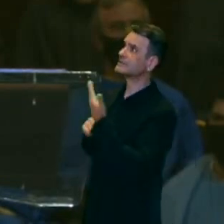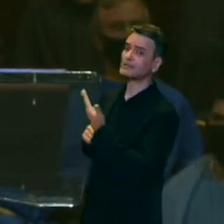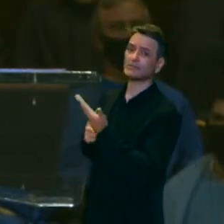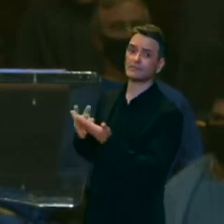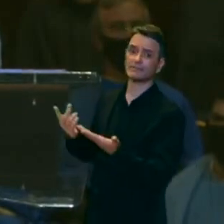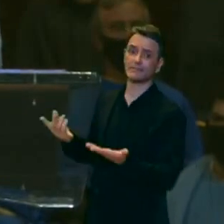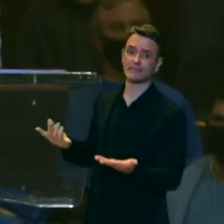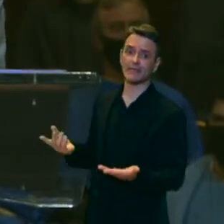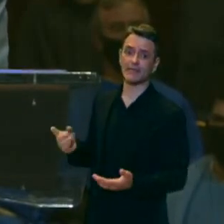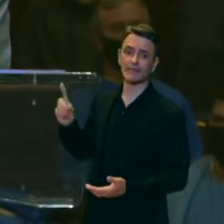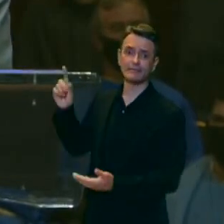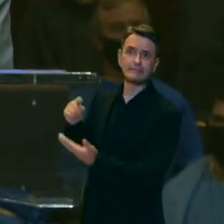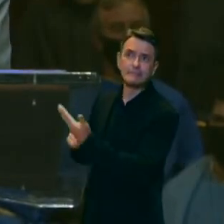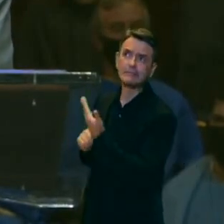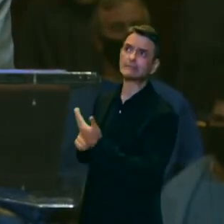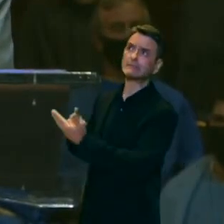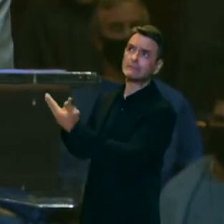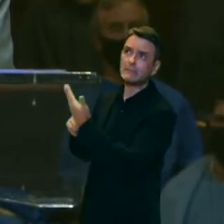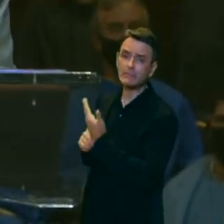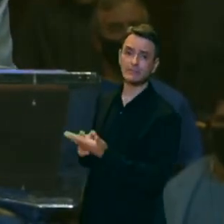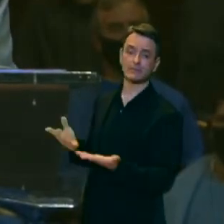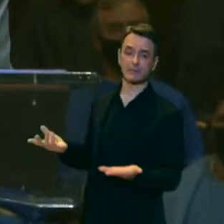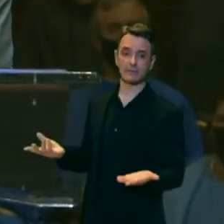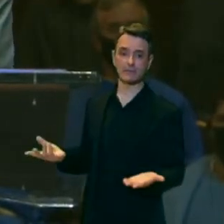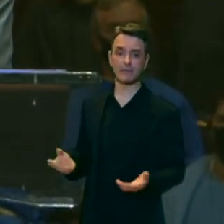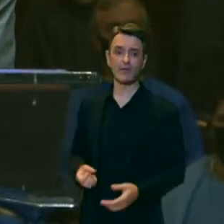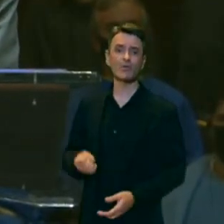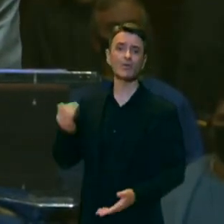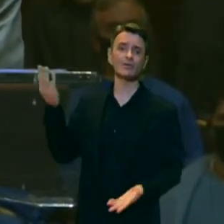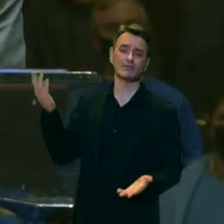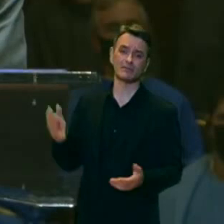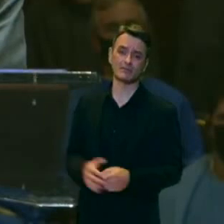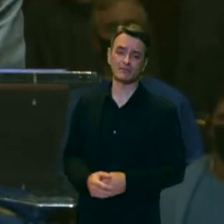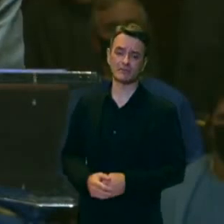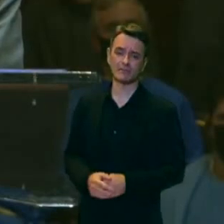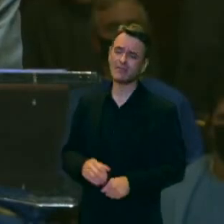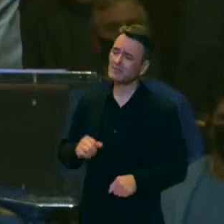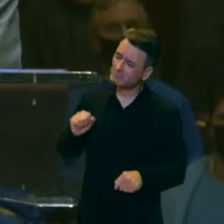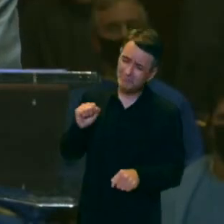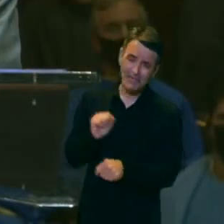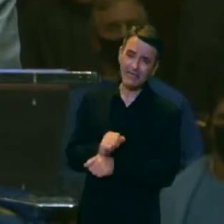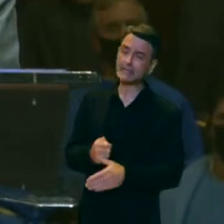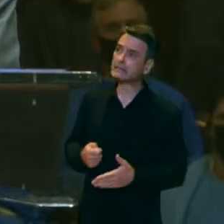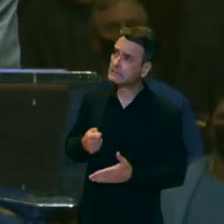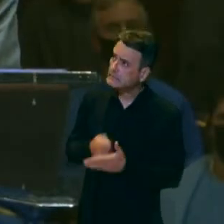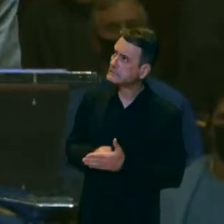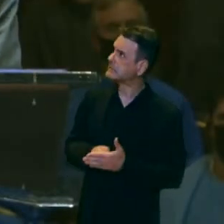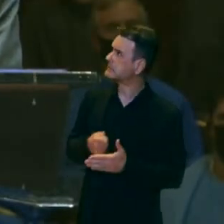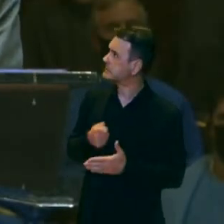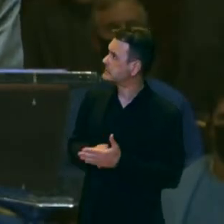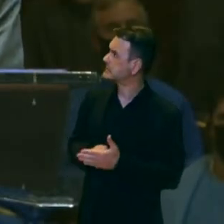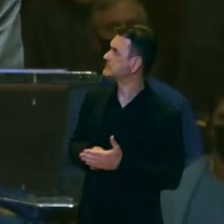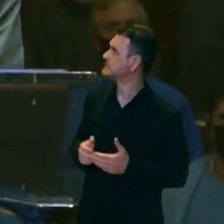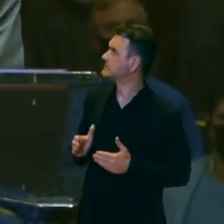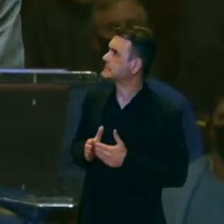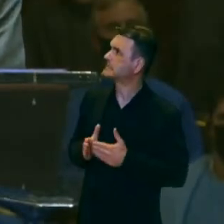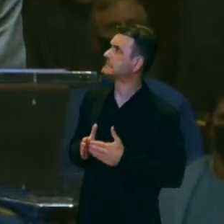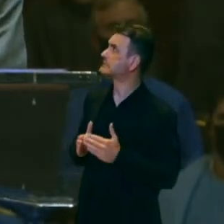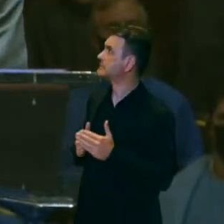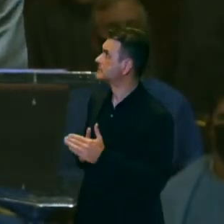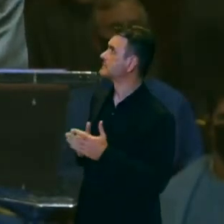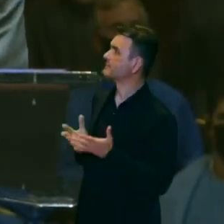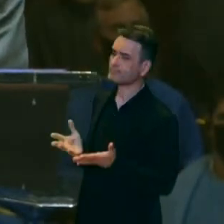E o que eu gostaria de dizer para você hoje é: para de resistir, para de lutar contra